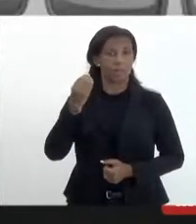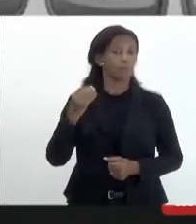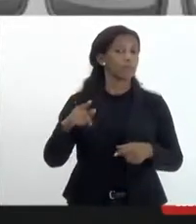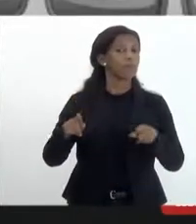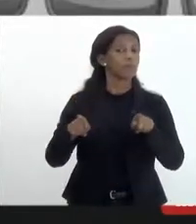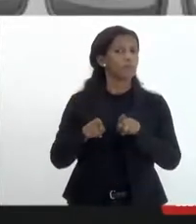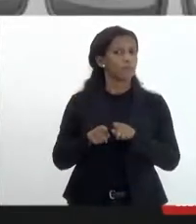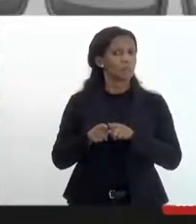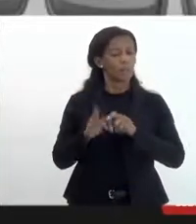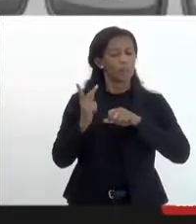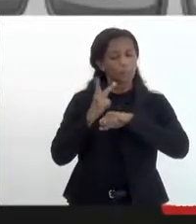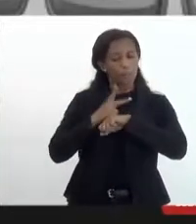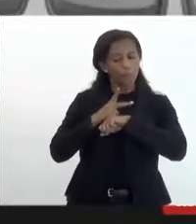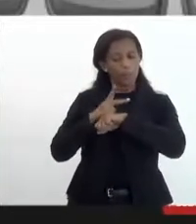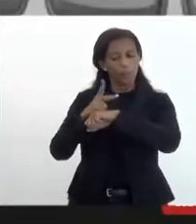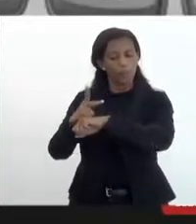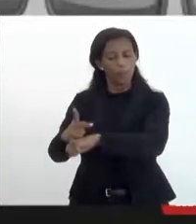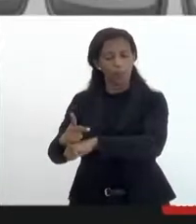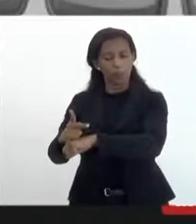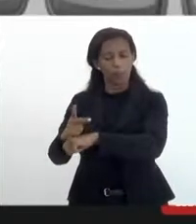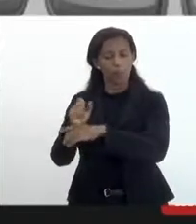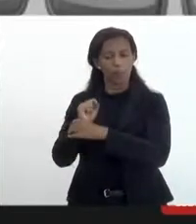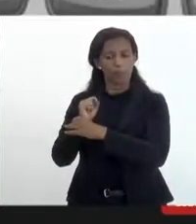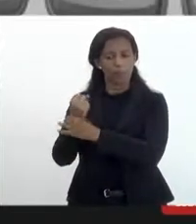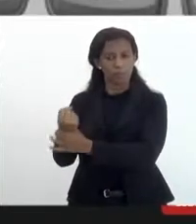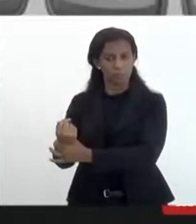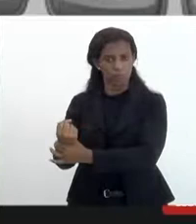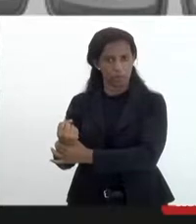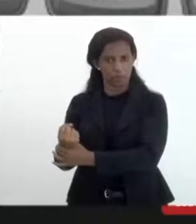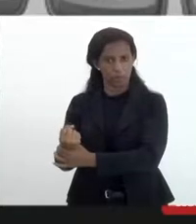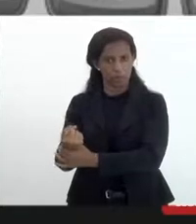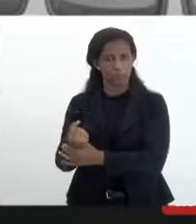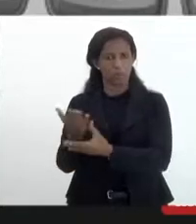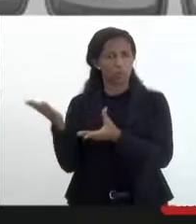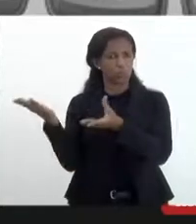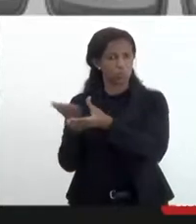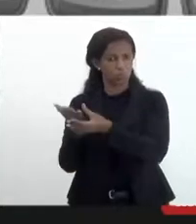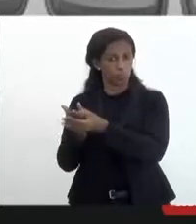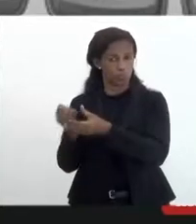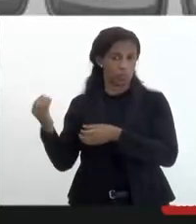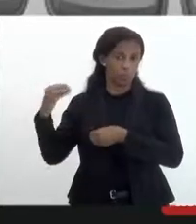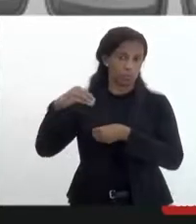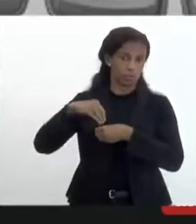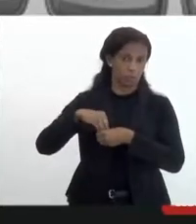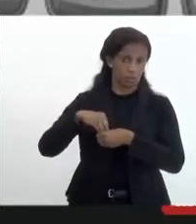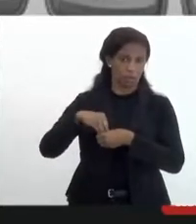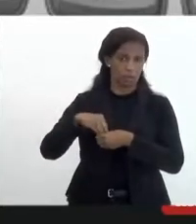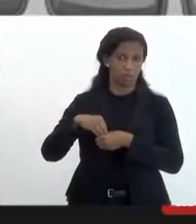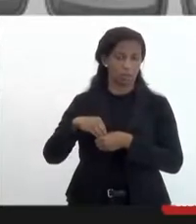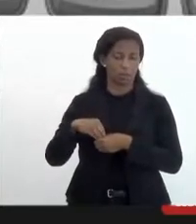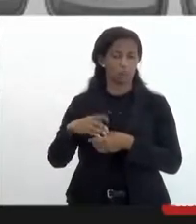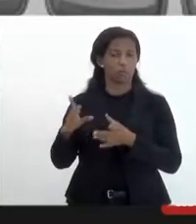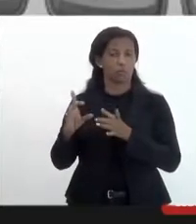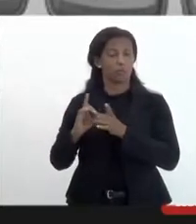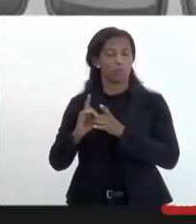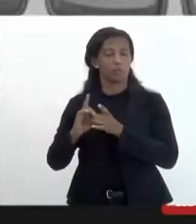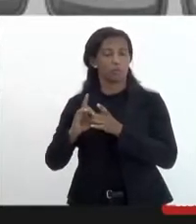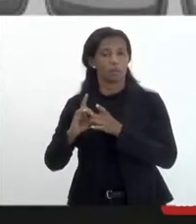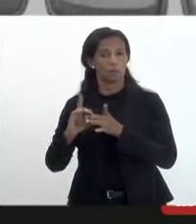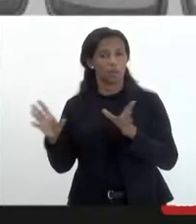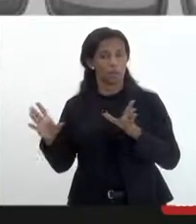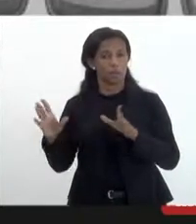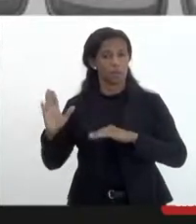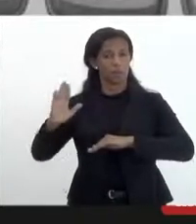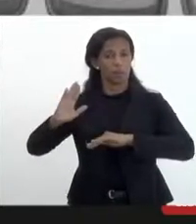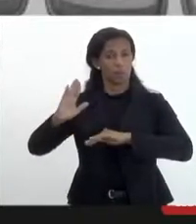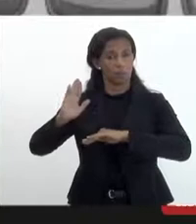também que busca, assegurando a conformidade com os processos internos, através de uma deliberação da autoridade